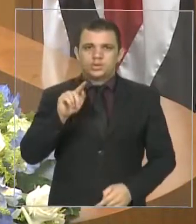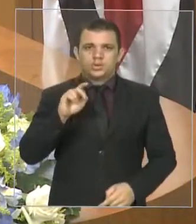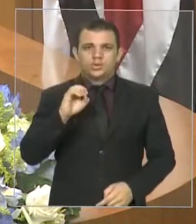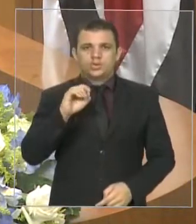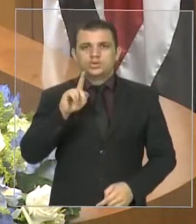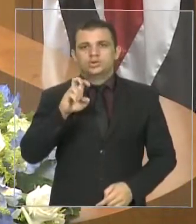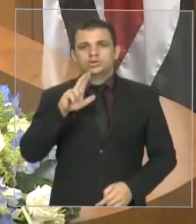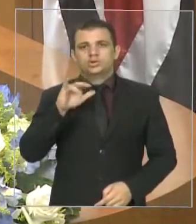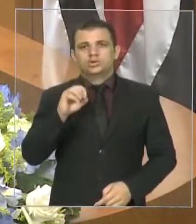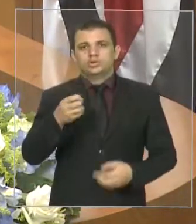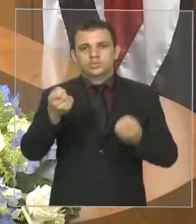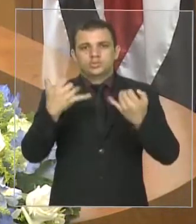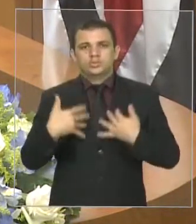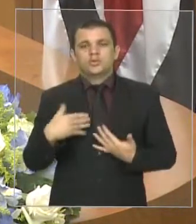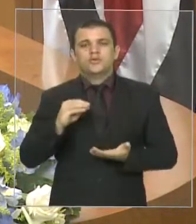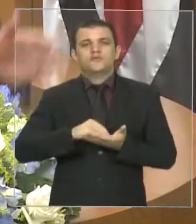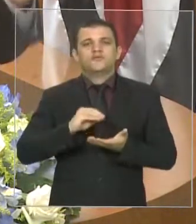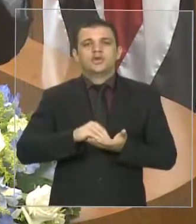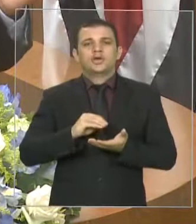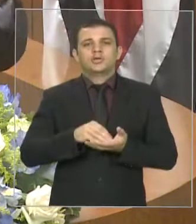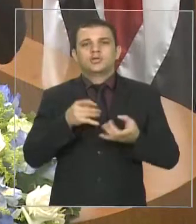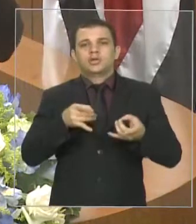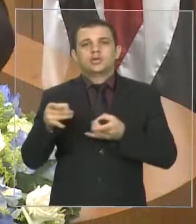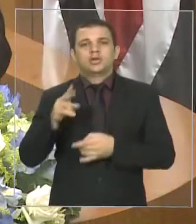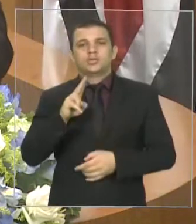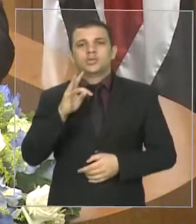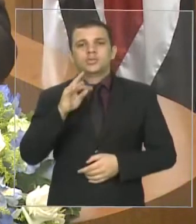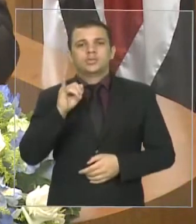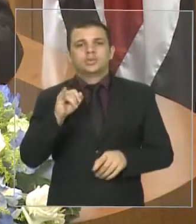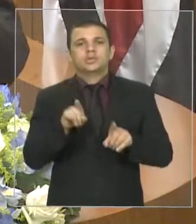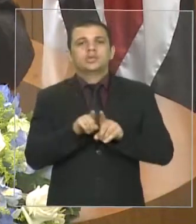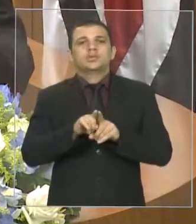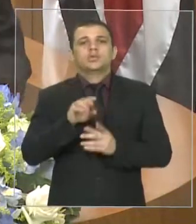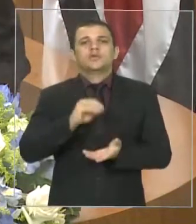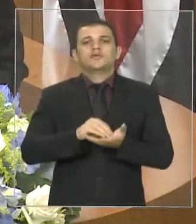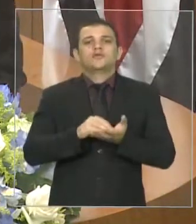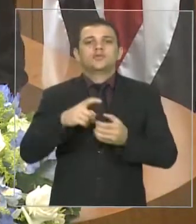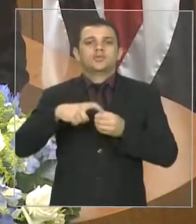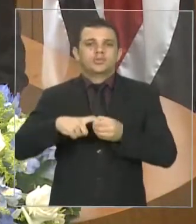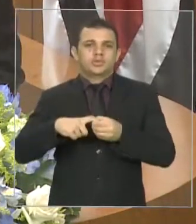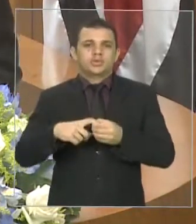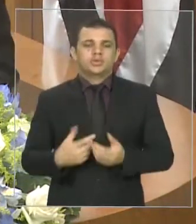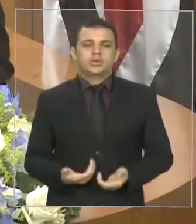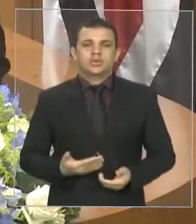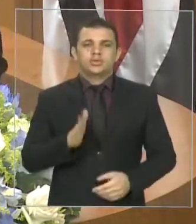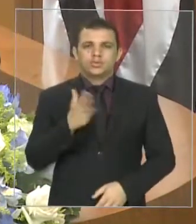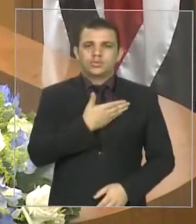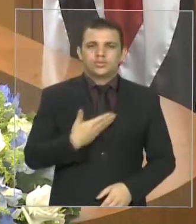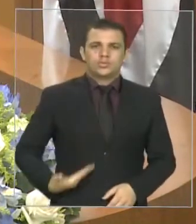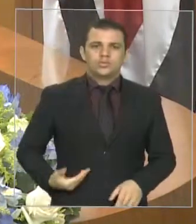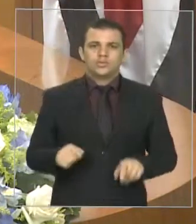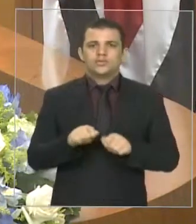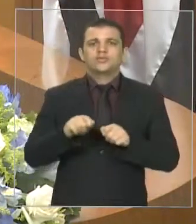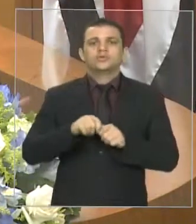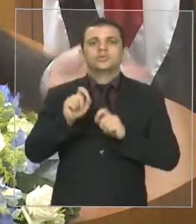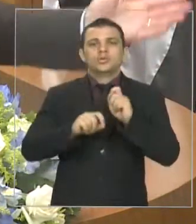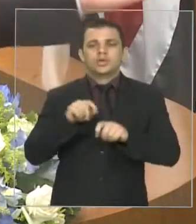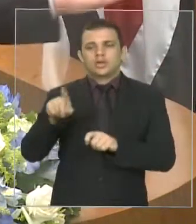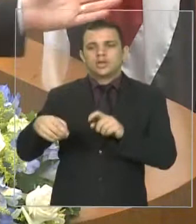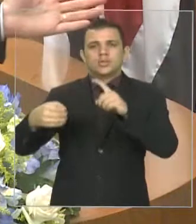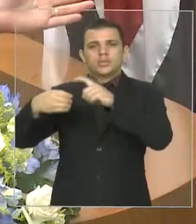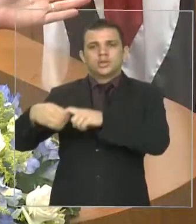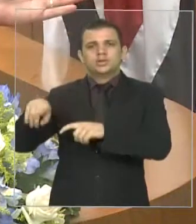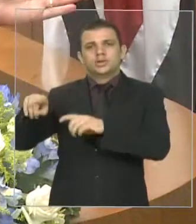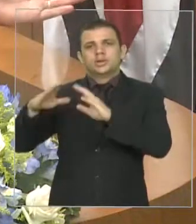informações: carências de leitos de UTI e parceria. Ele disse que o que o governo fez foi uma parceria com a Clínica Eldorado.